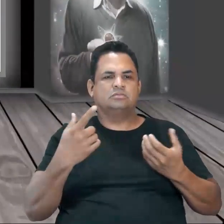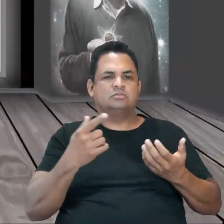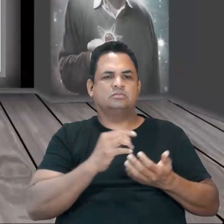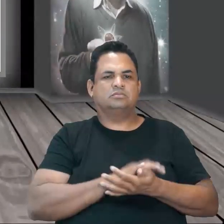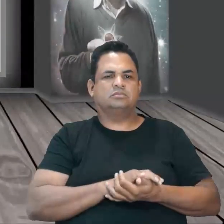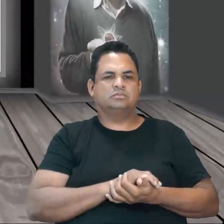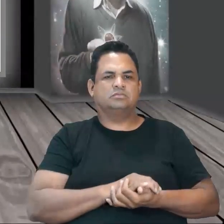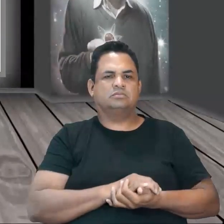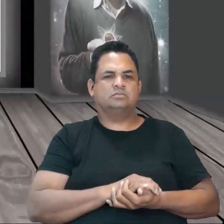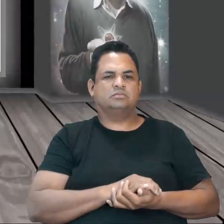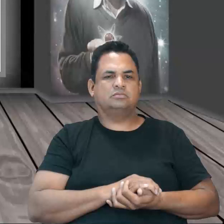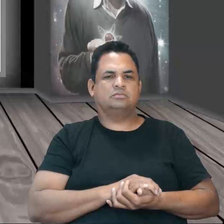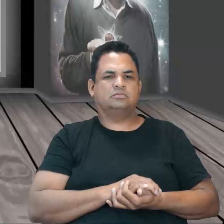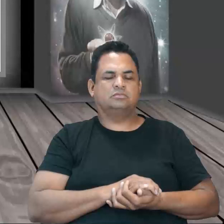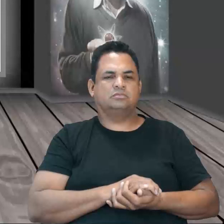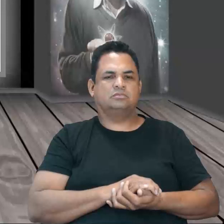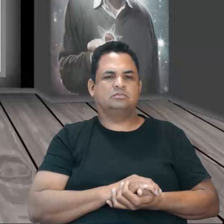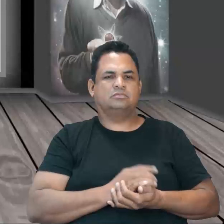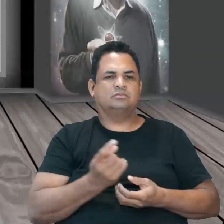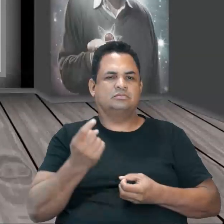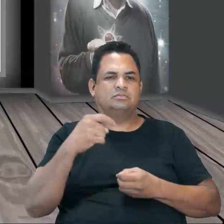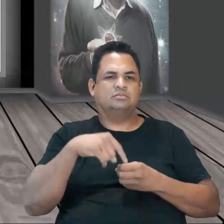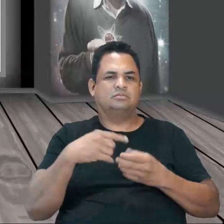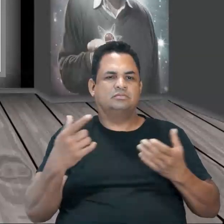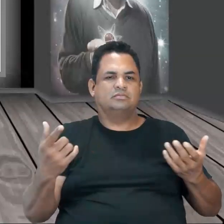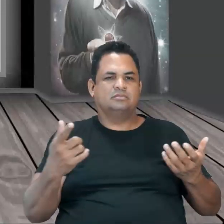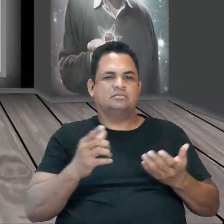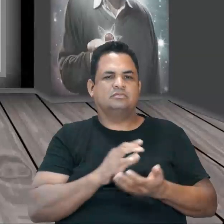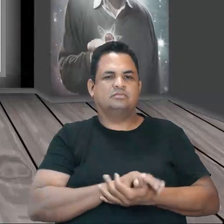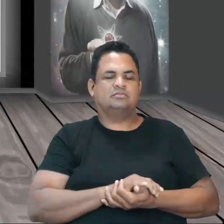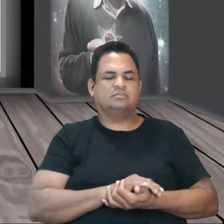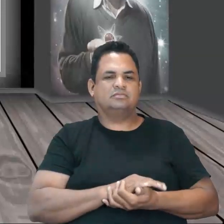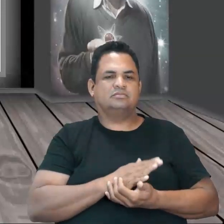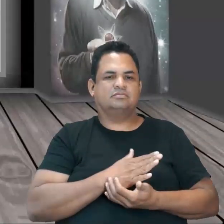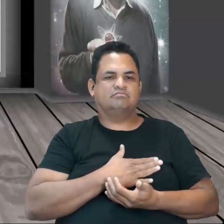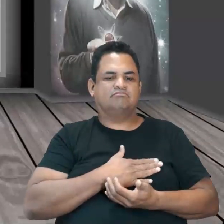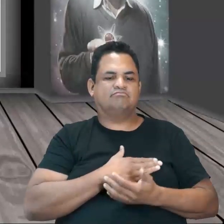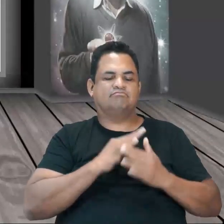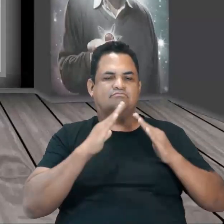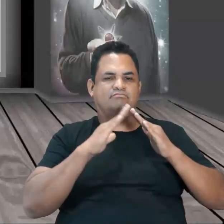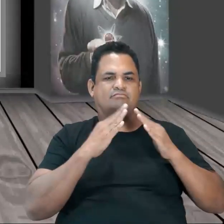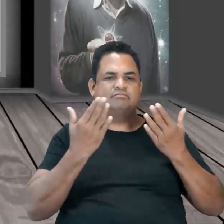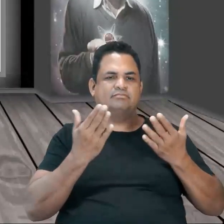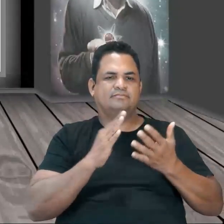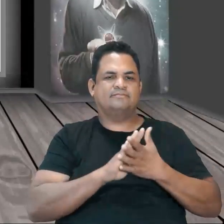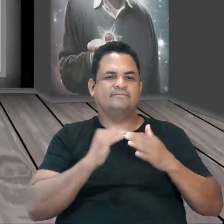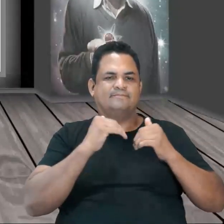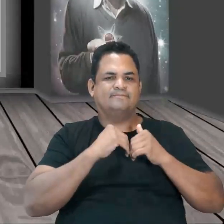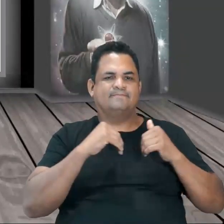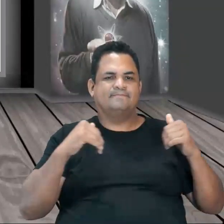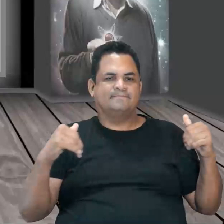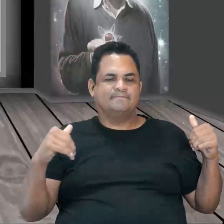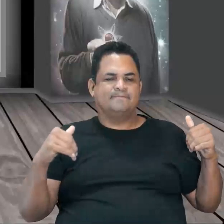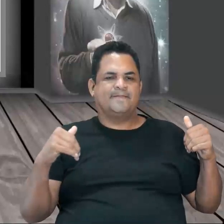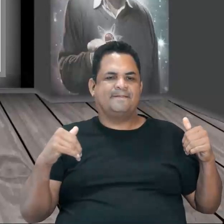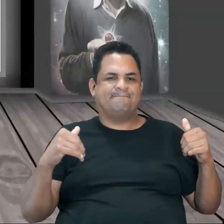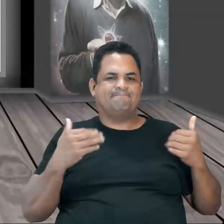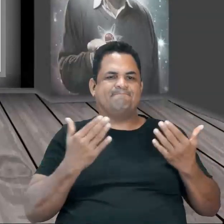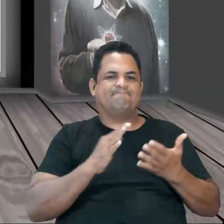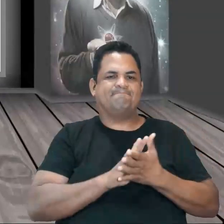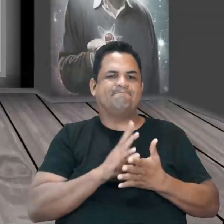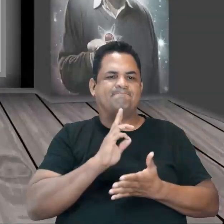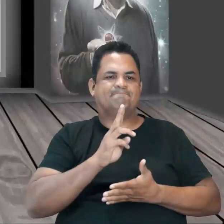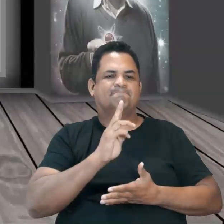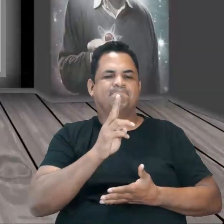falou, não, minha casa é ali, eu vou voltar para ali, eu não quero ficar aqui na minha casa. Não, gente. Ele separou, quando separar ele vai